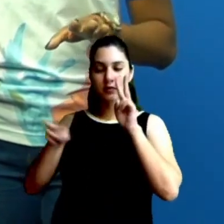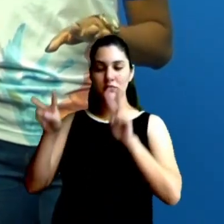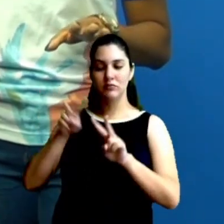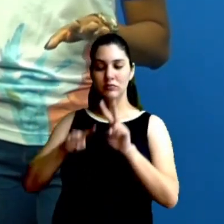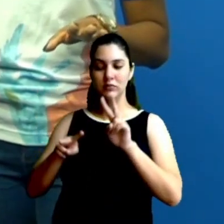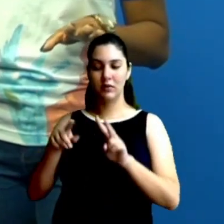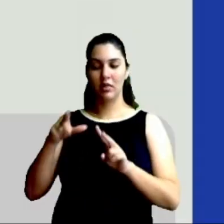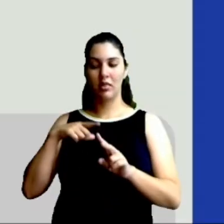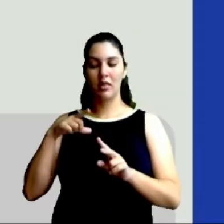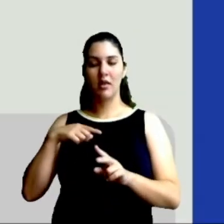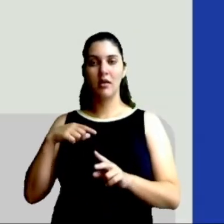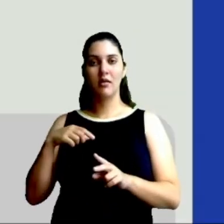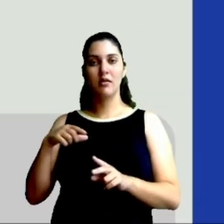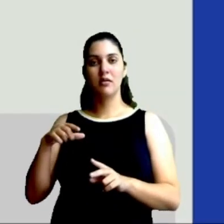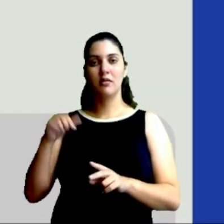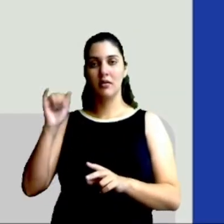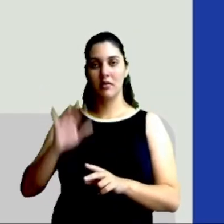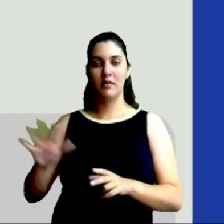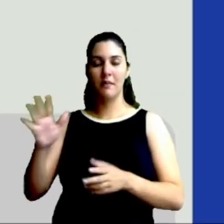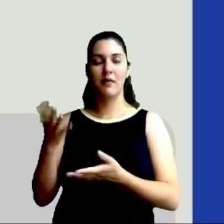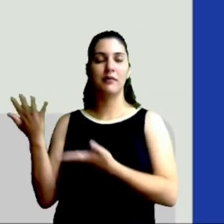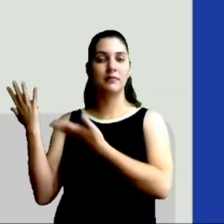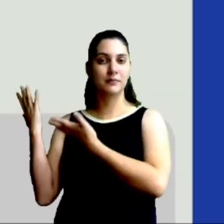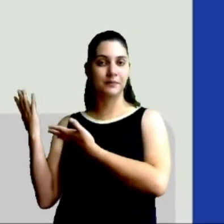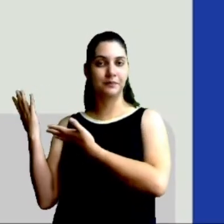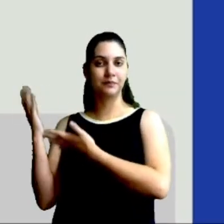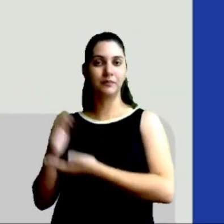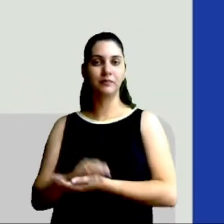observando essa aí, a gente vem para essa outra.